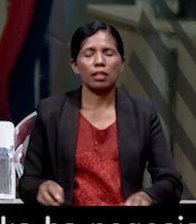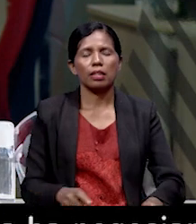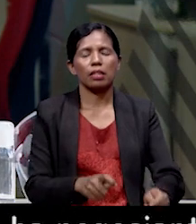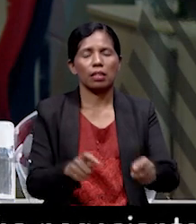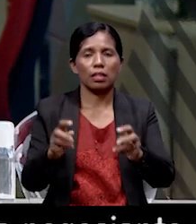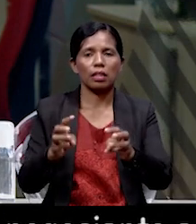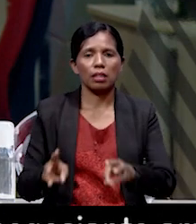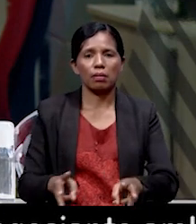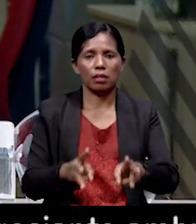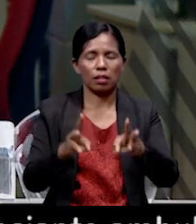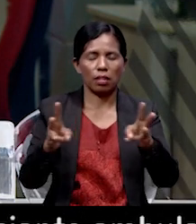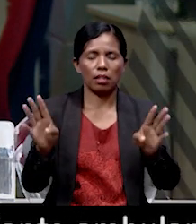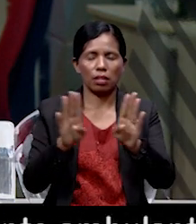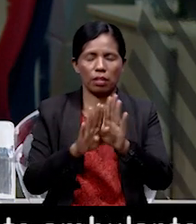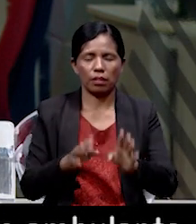público.